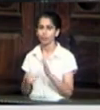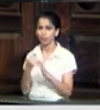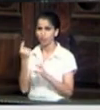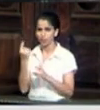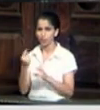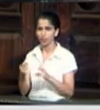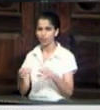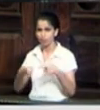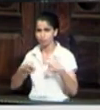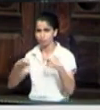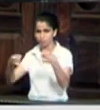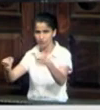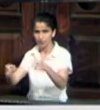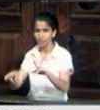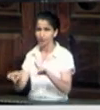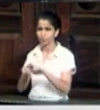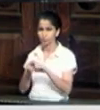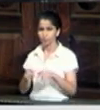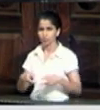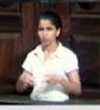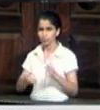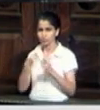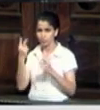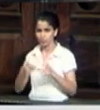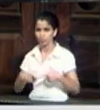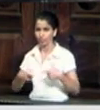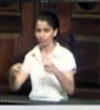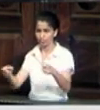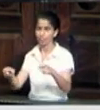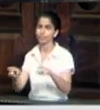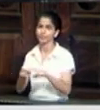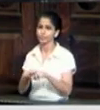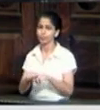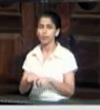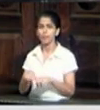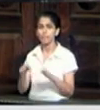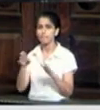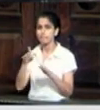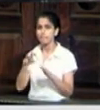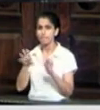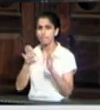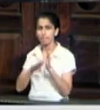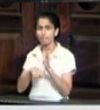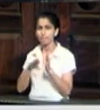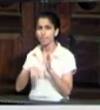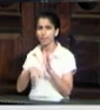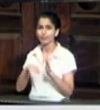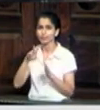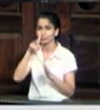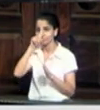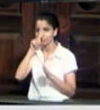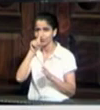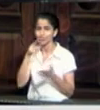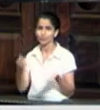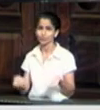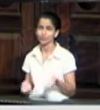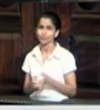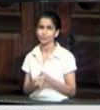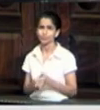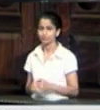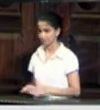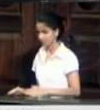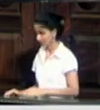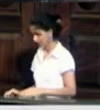Guerra Mundial. E outro dado extremamente preocupante é quando ele nos diz,